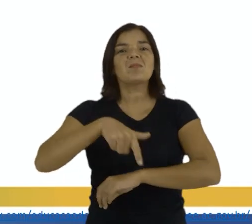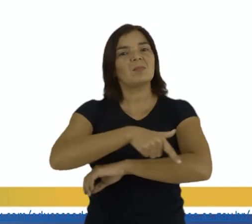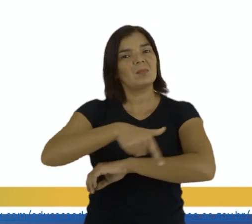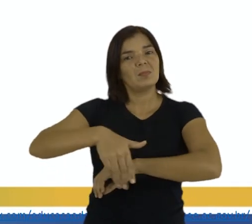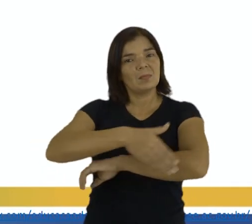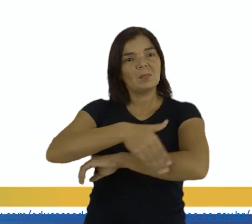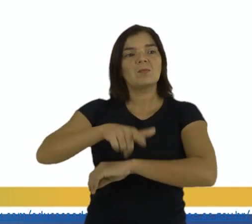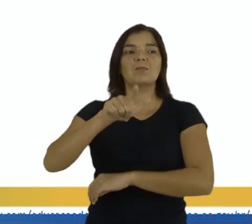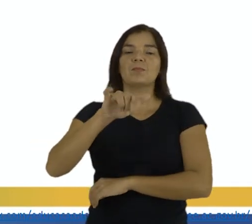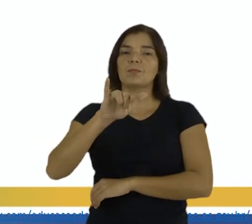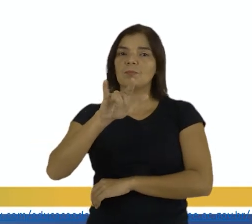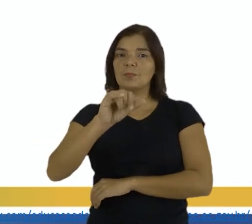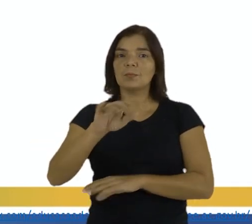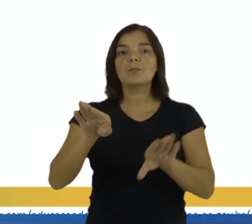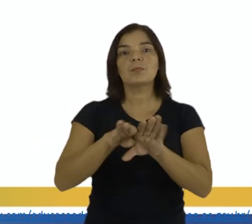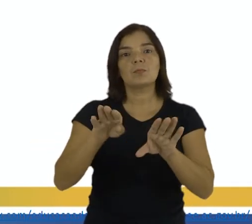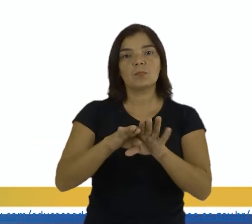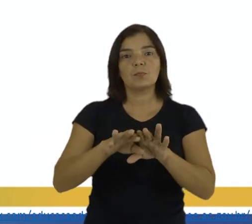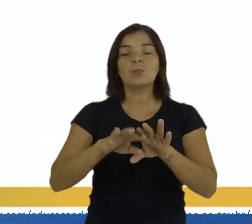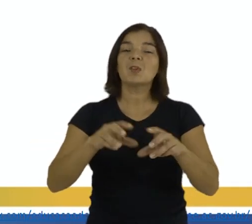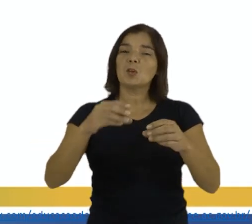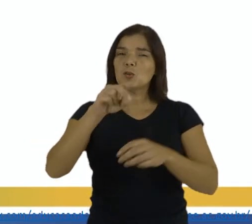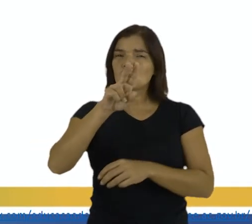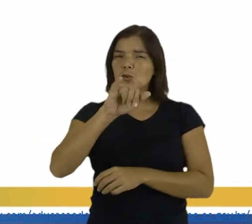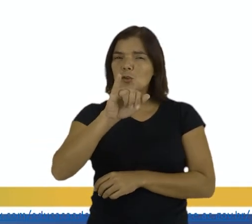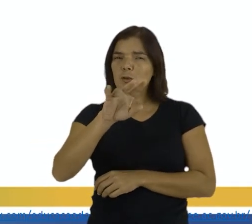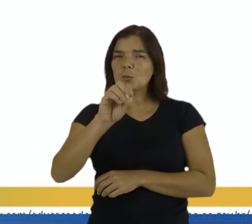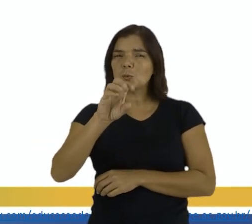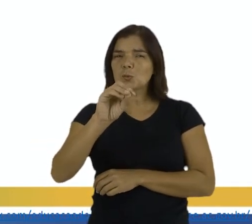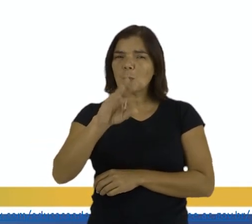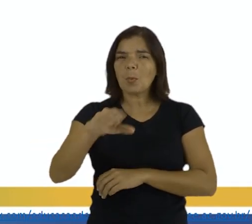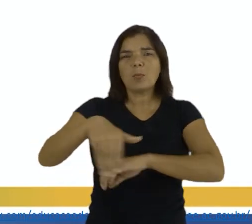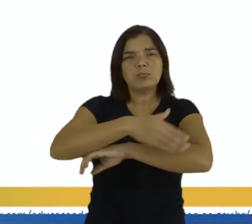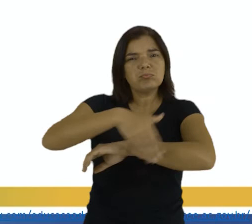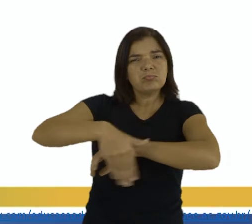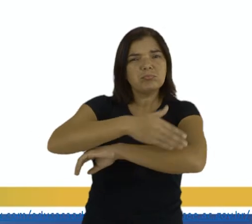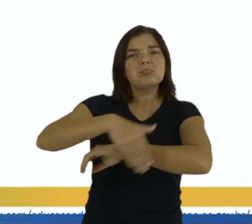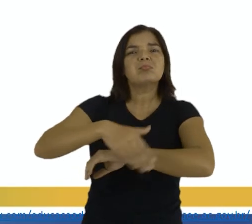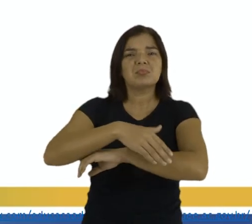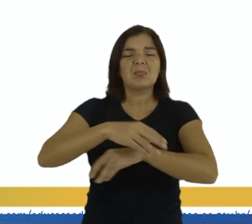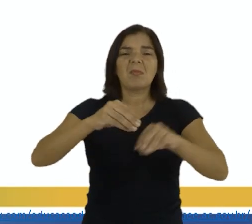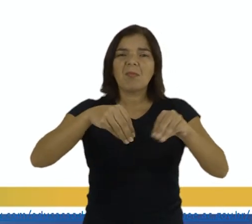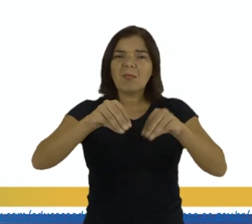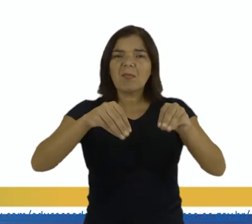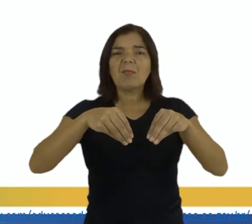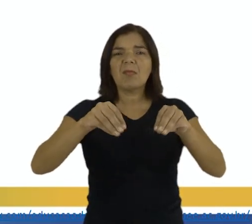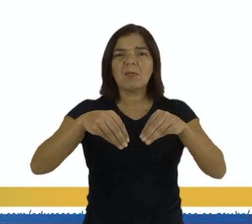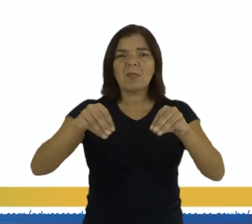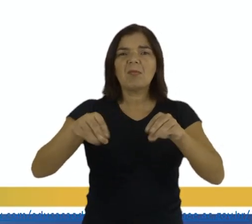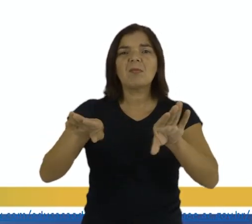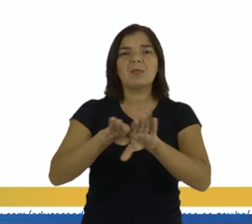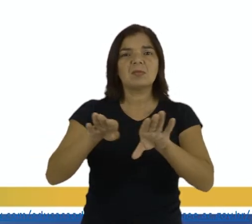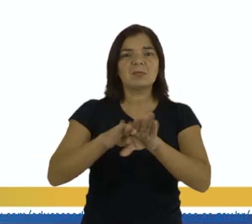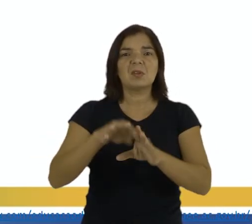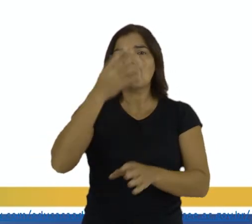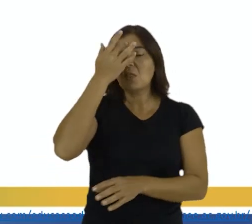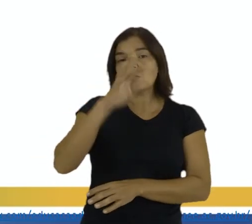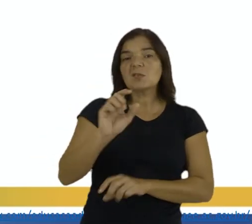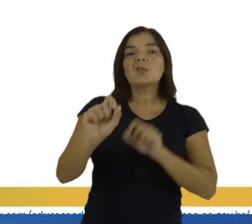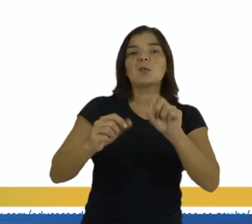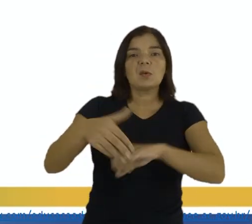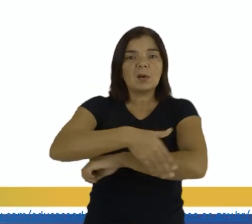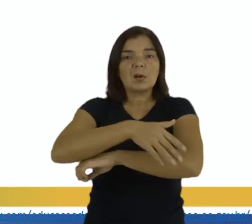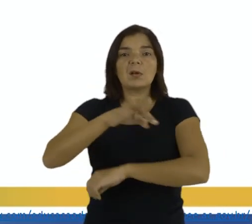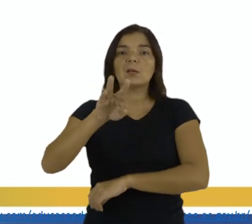Lili. Lili joga um pedacinho de isopor na rua de João, que joga uma embalagenzinha de não sei o que na rua